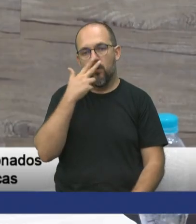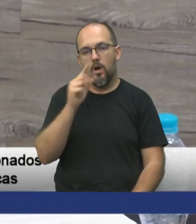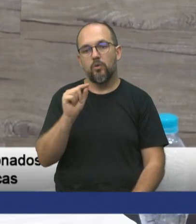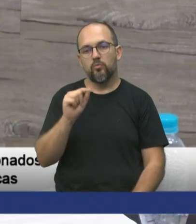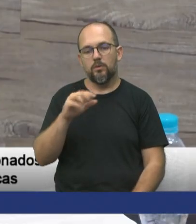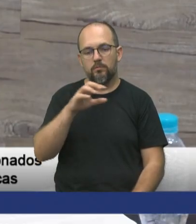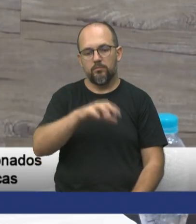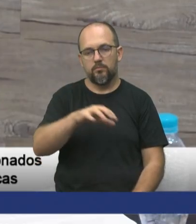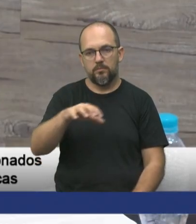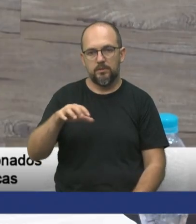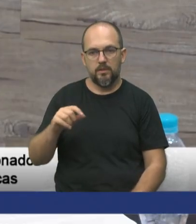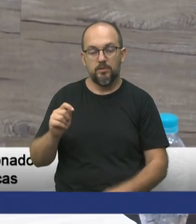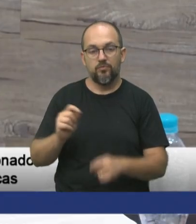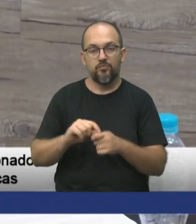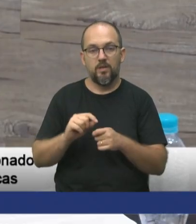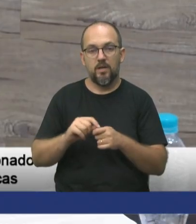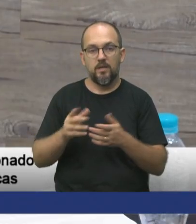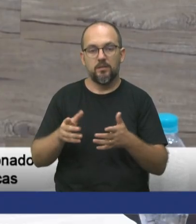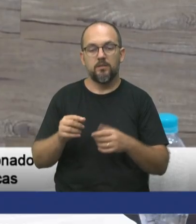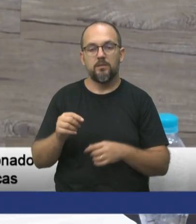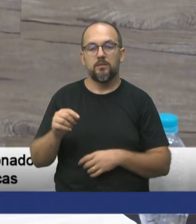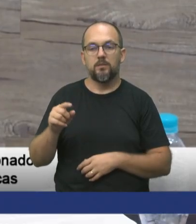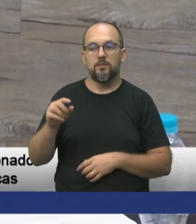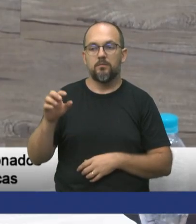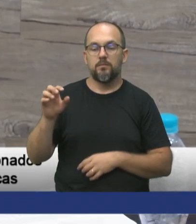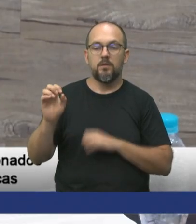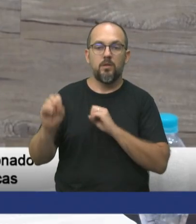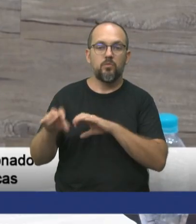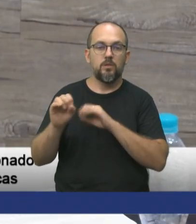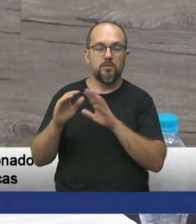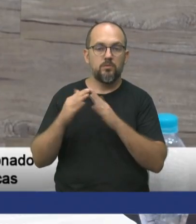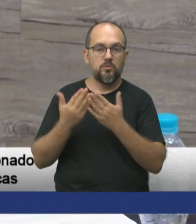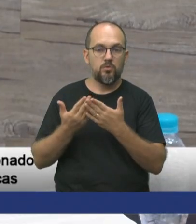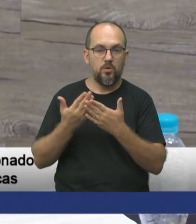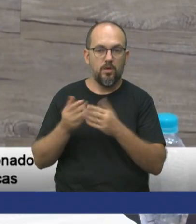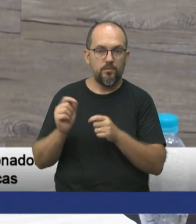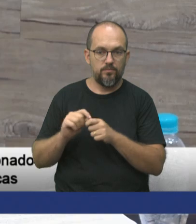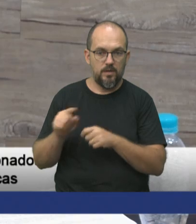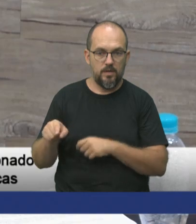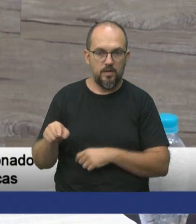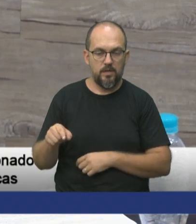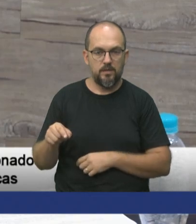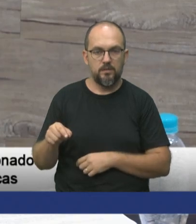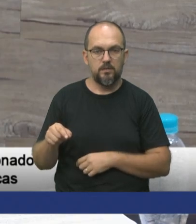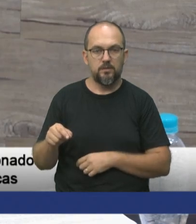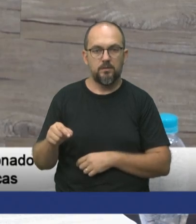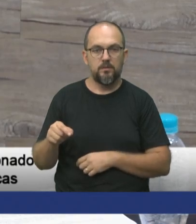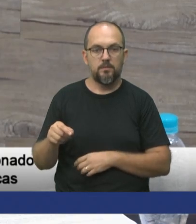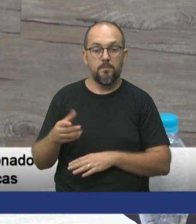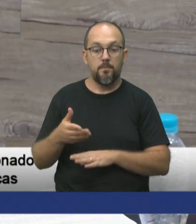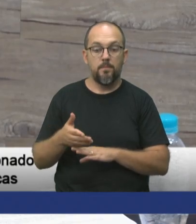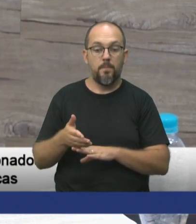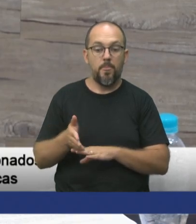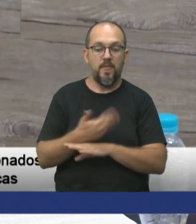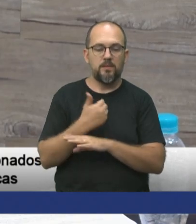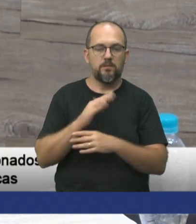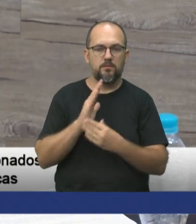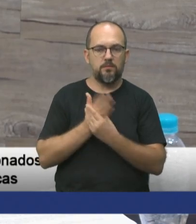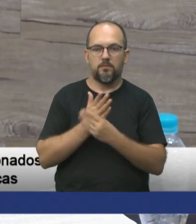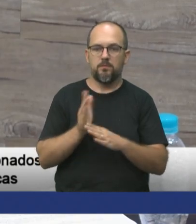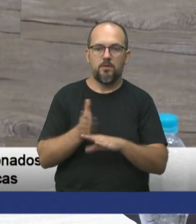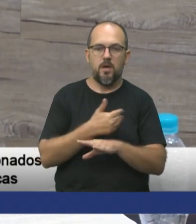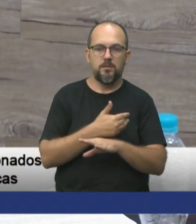entidades fazem, que o que a educação escolar faz, antes da judicialização,